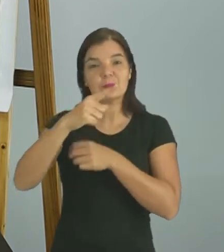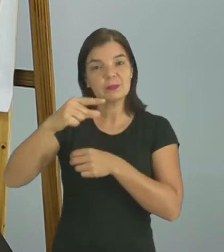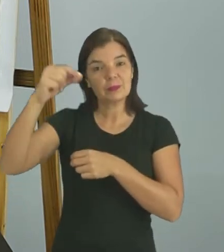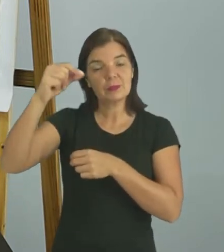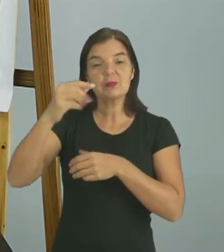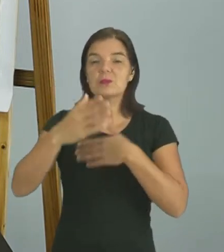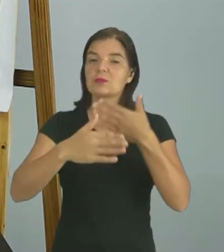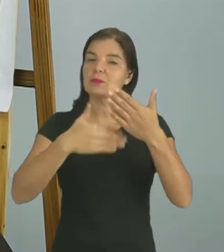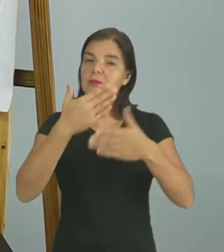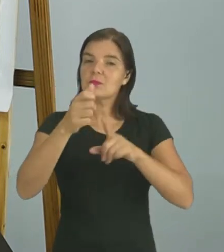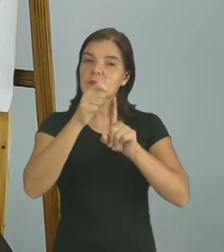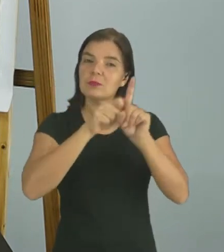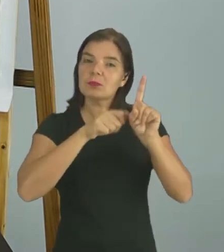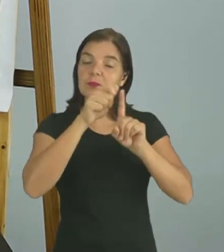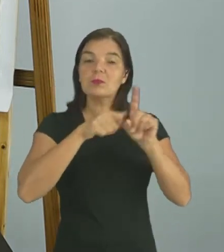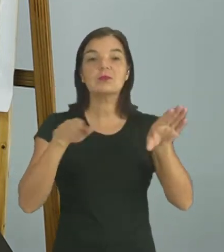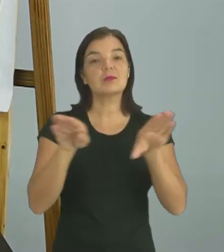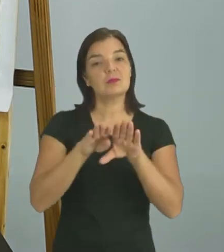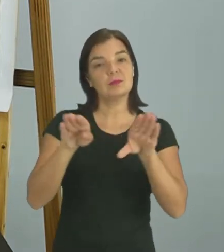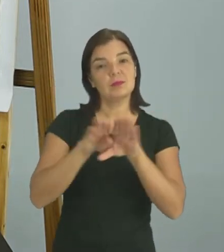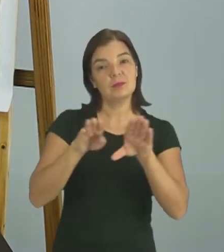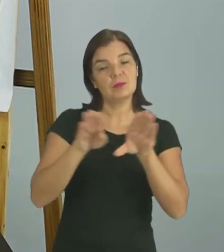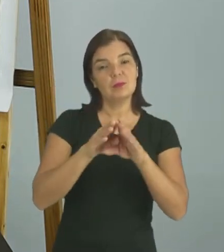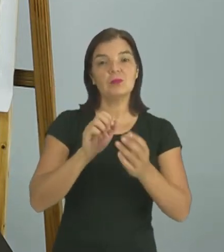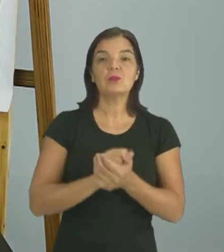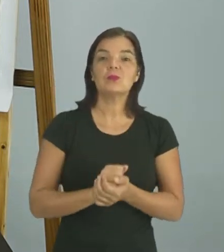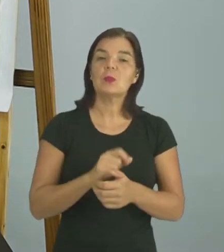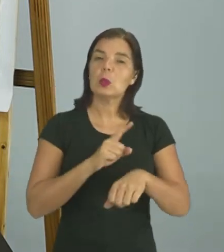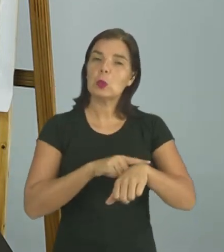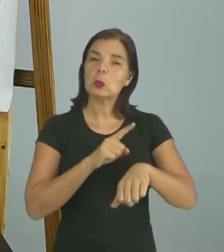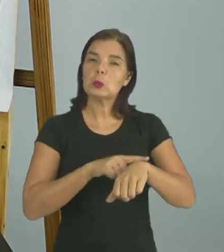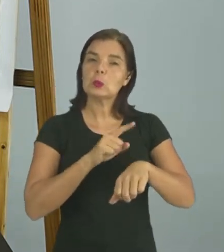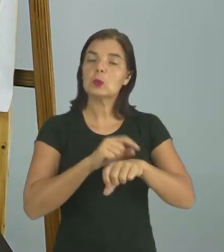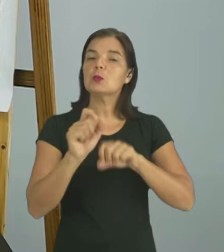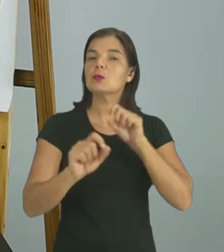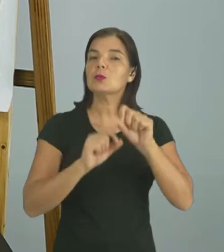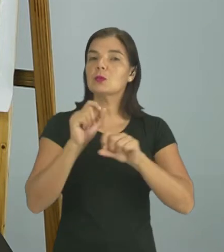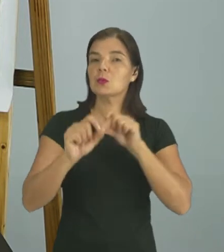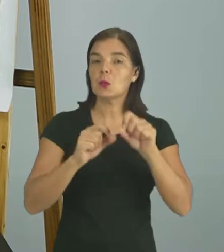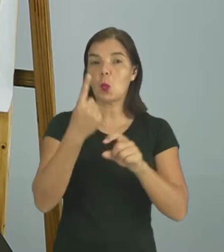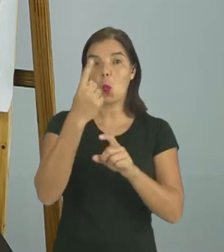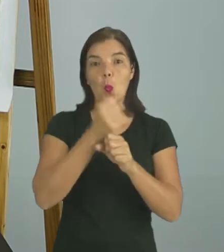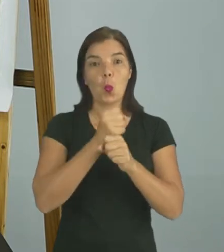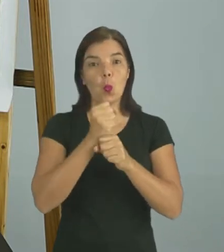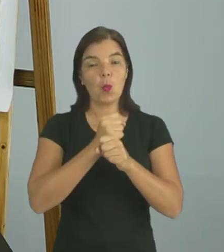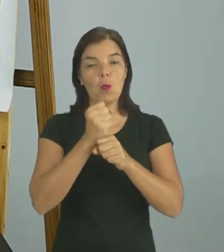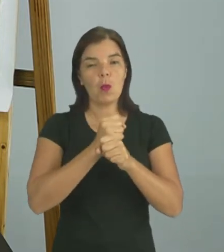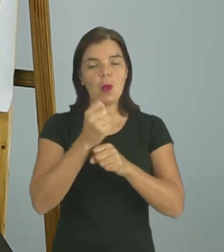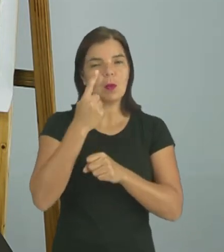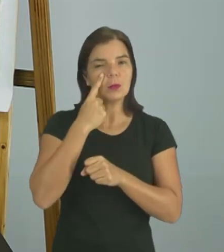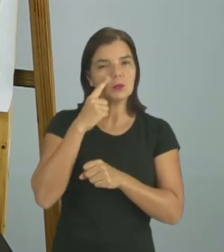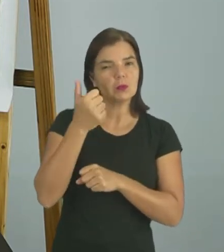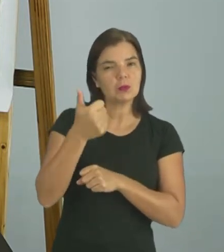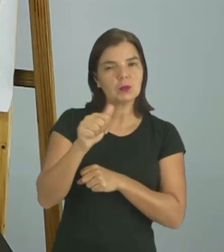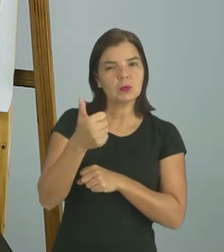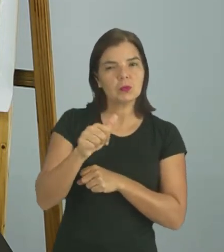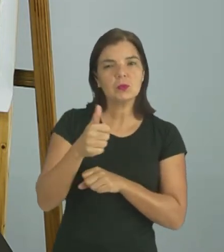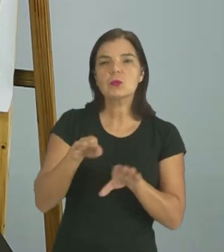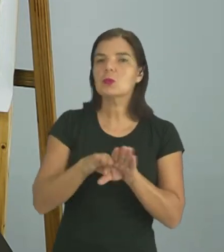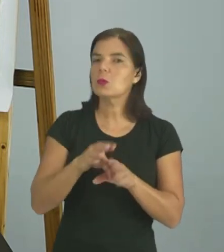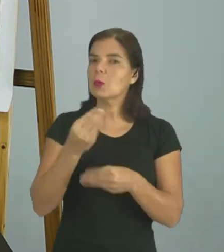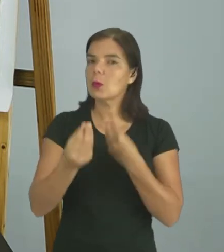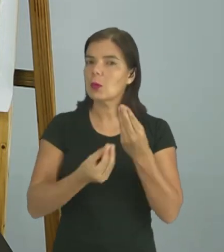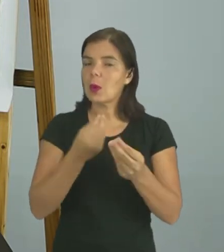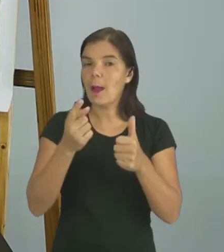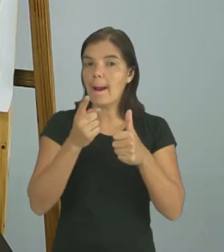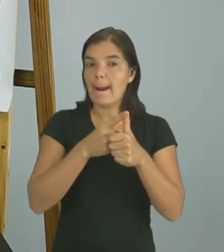ia passando no mês e também ia passando o tempo no formato de um ano. E ele começou a observar que